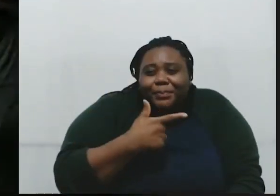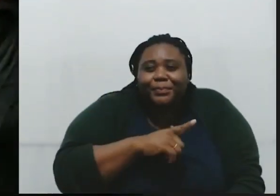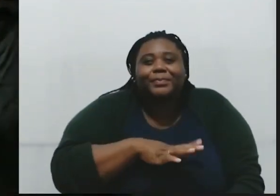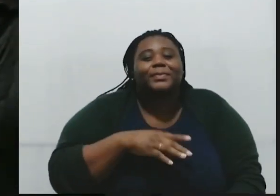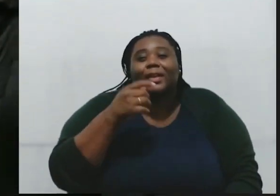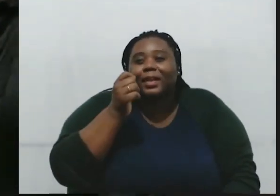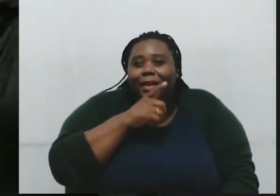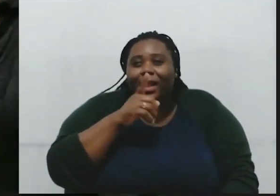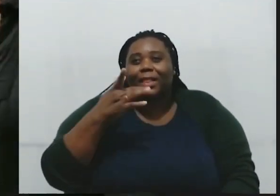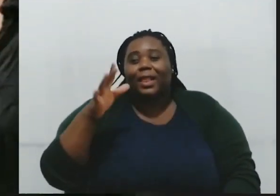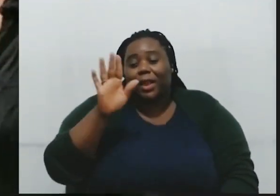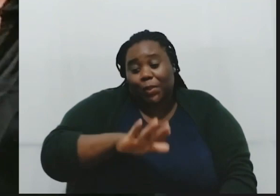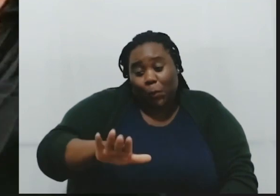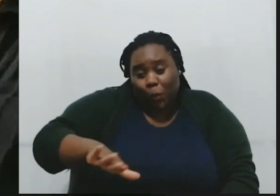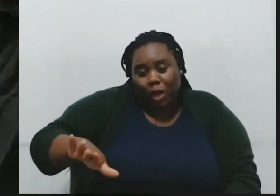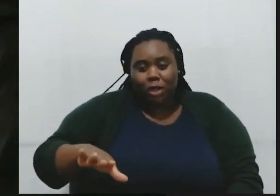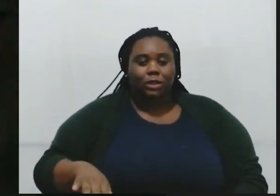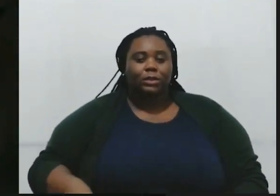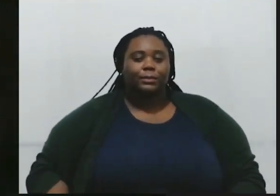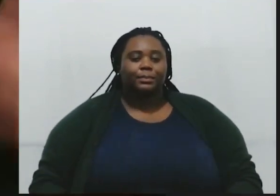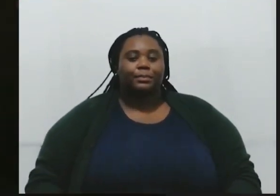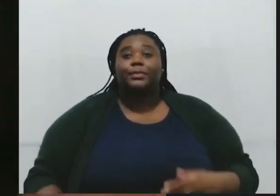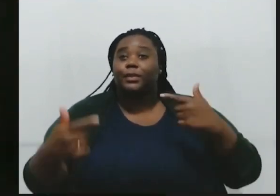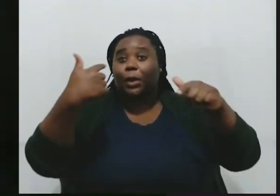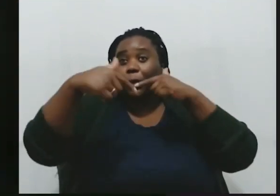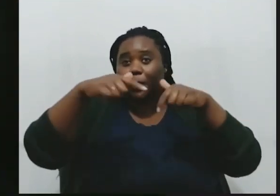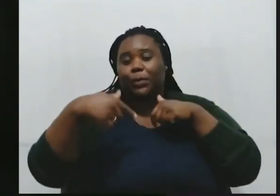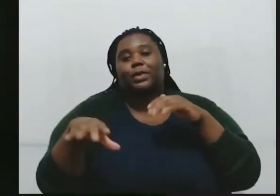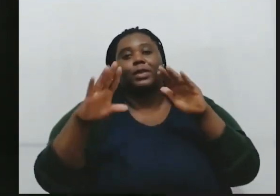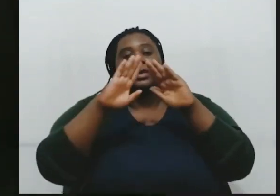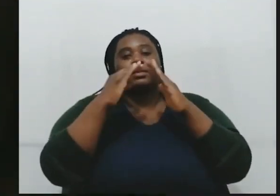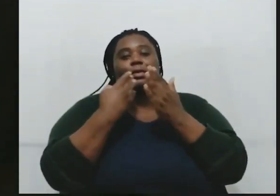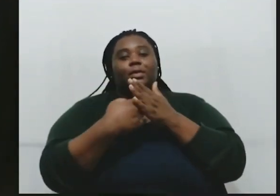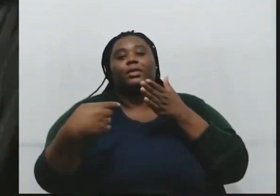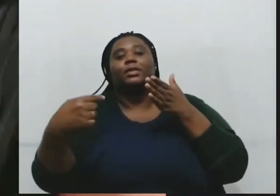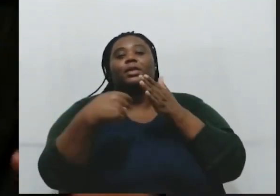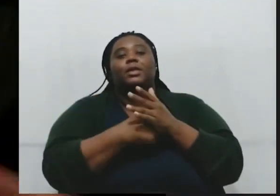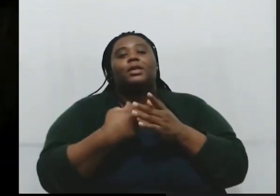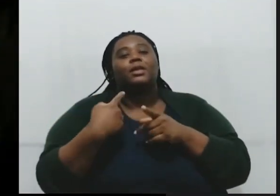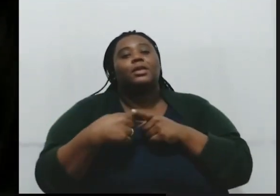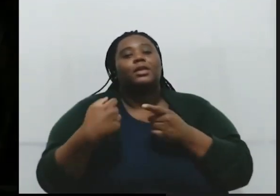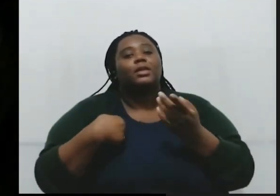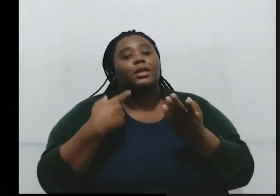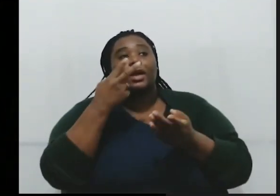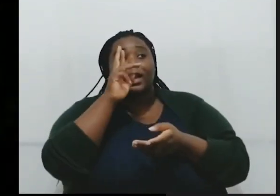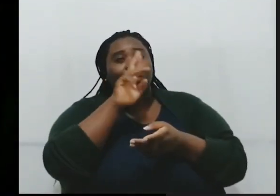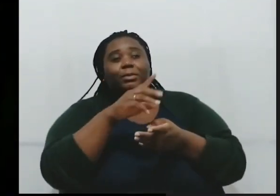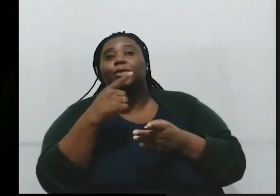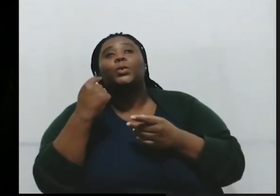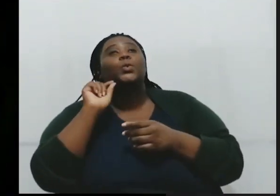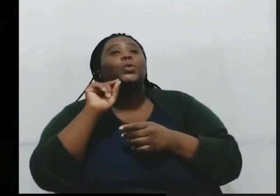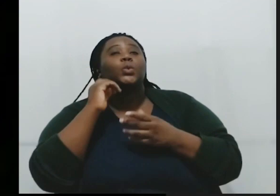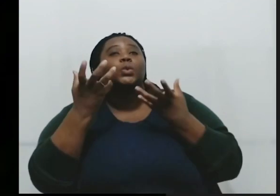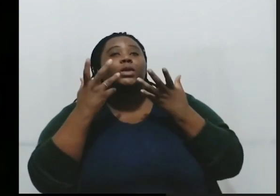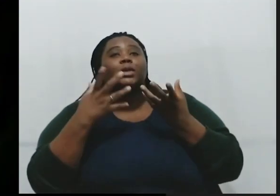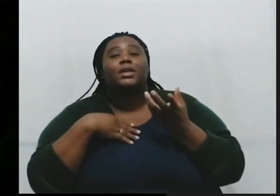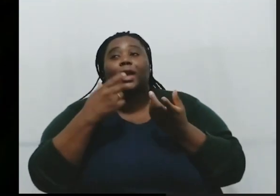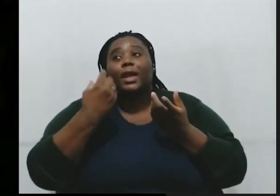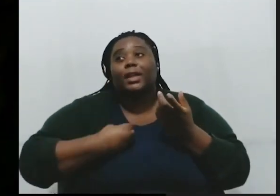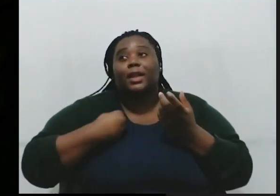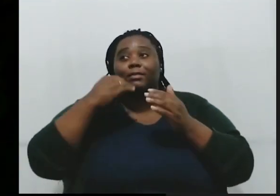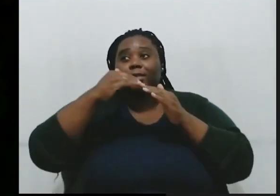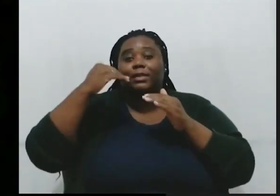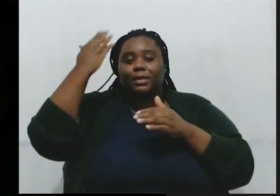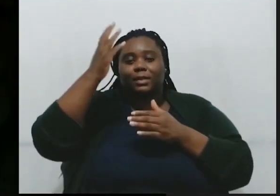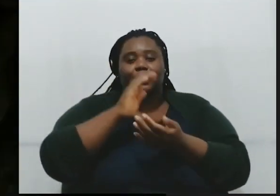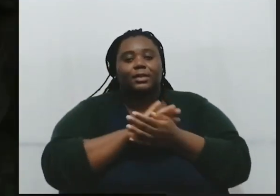trabalho de escola, da professora perguntando o que a gente queria ser, a gente tinha que elaborar um trabalho sobre isso. E aí, a minha referência era o